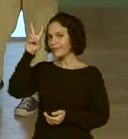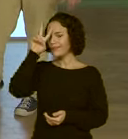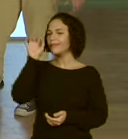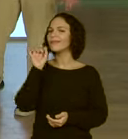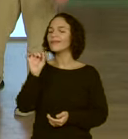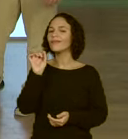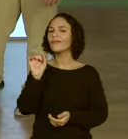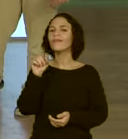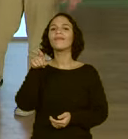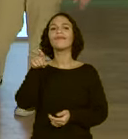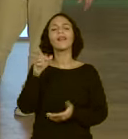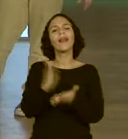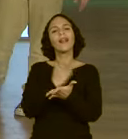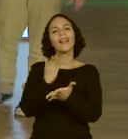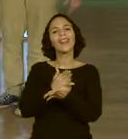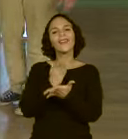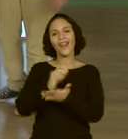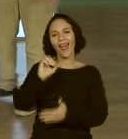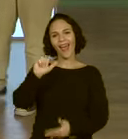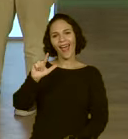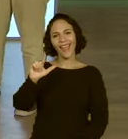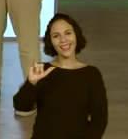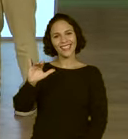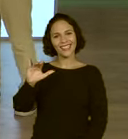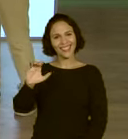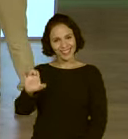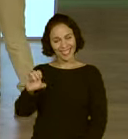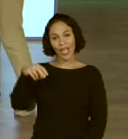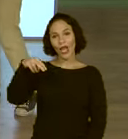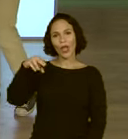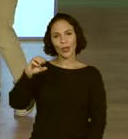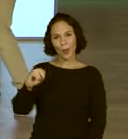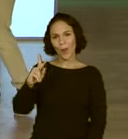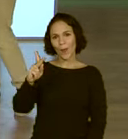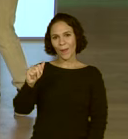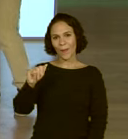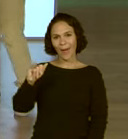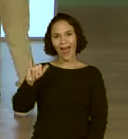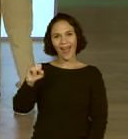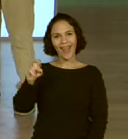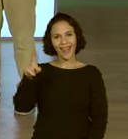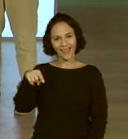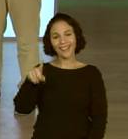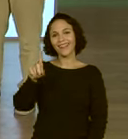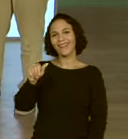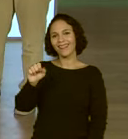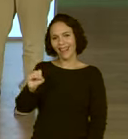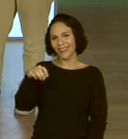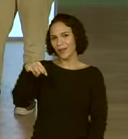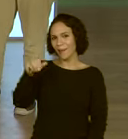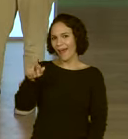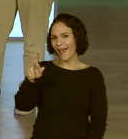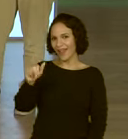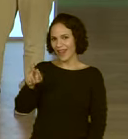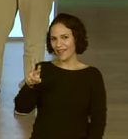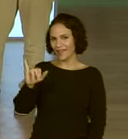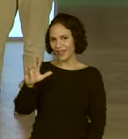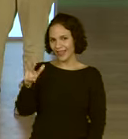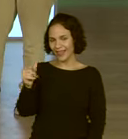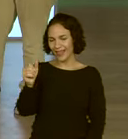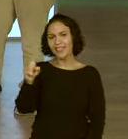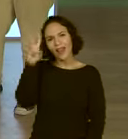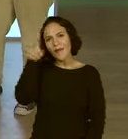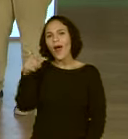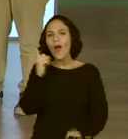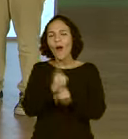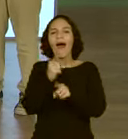de Alice no País das Maravilhas, em que ela encontra o gato de Cheshire E ela pergunta, eu preciso sair daqui, você pode me